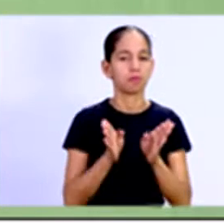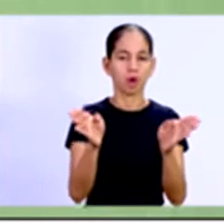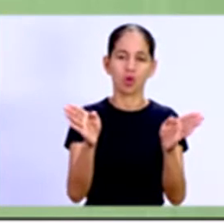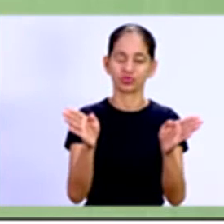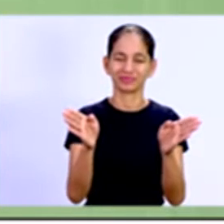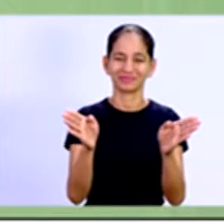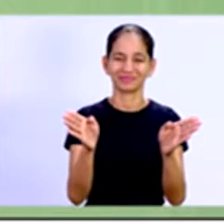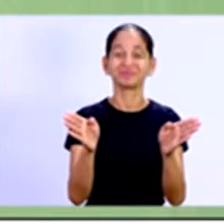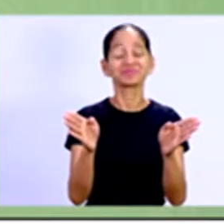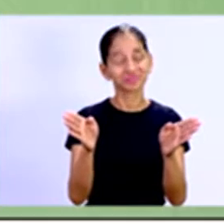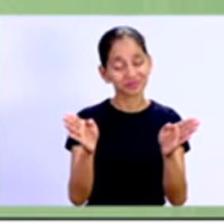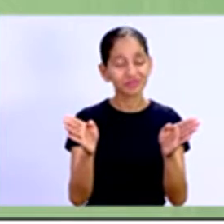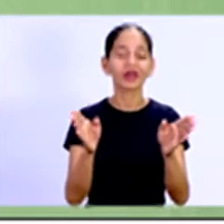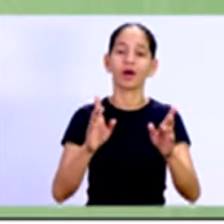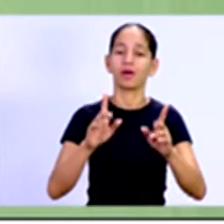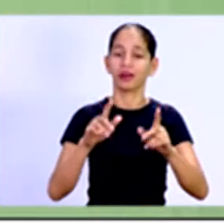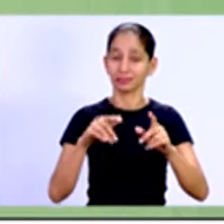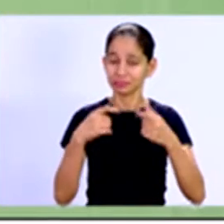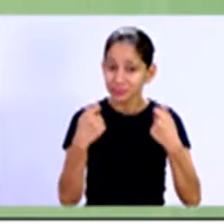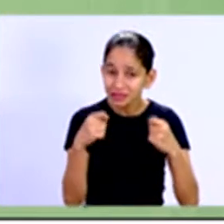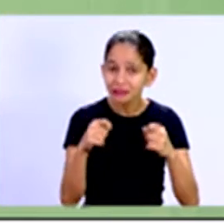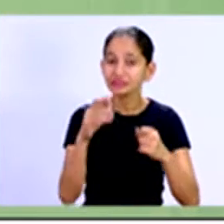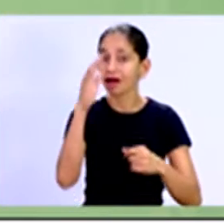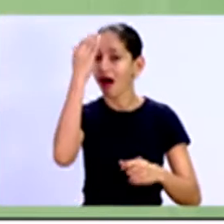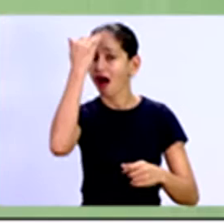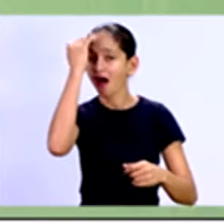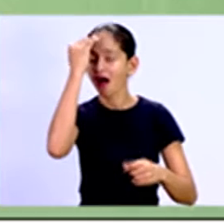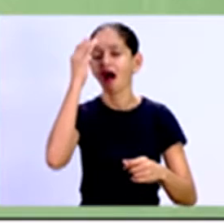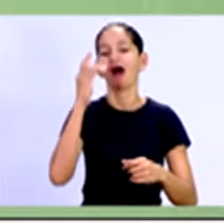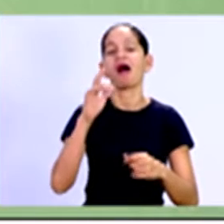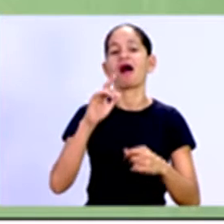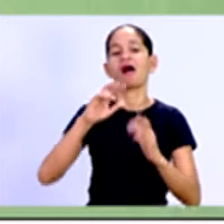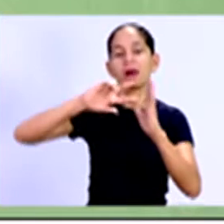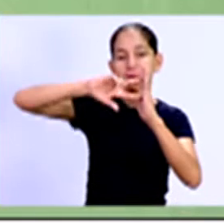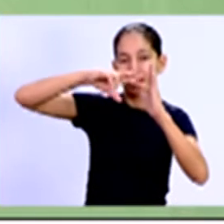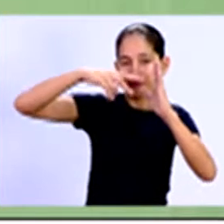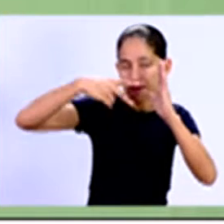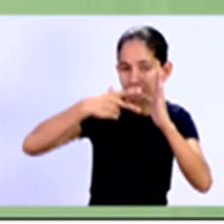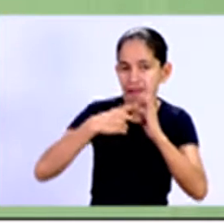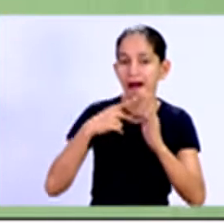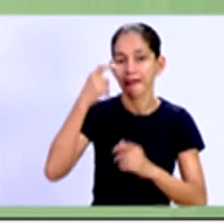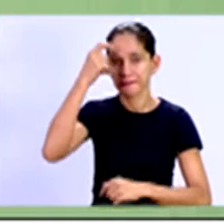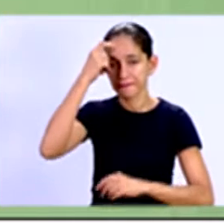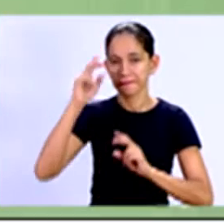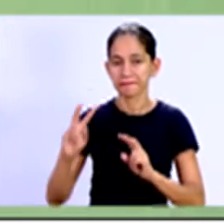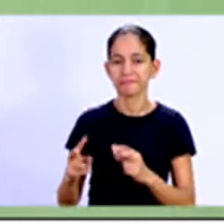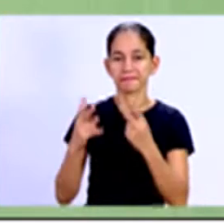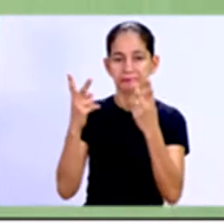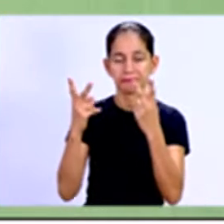que discuta e interprete o significado dos valores morais. É